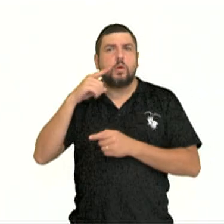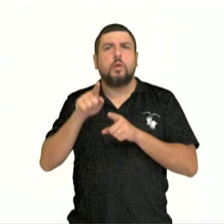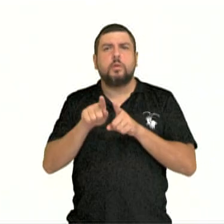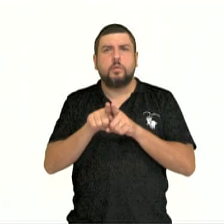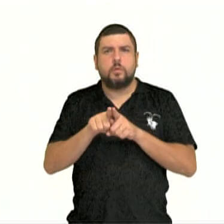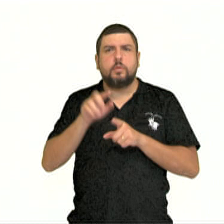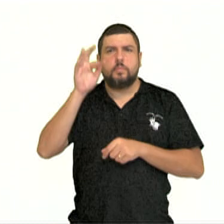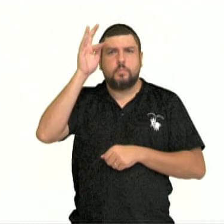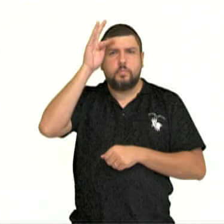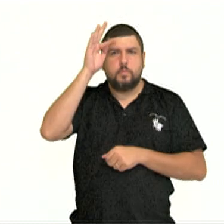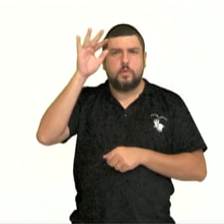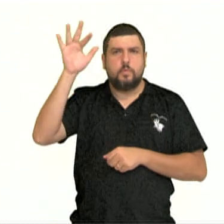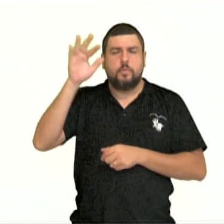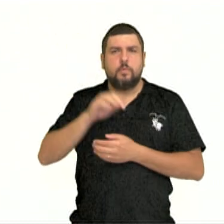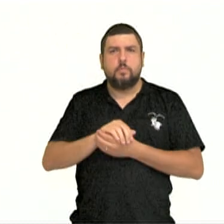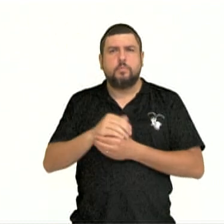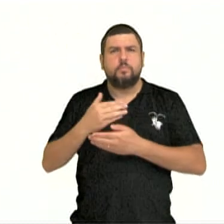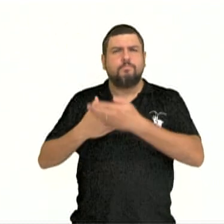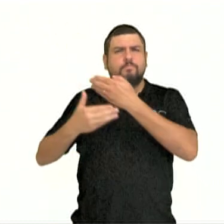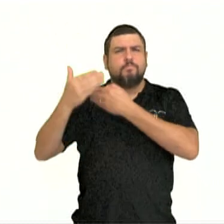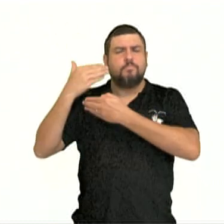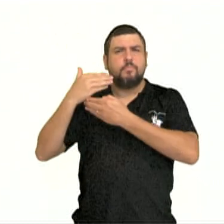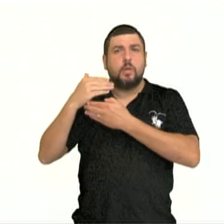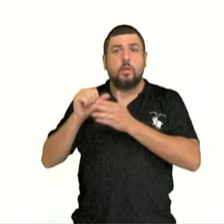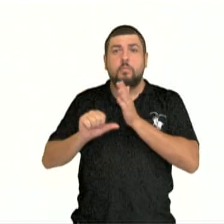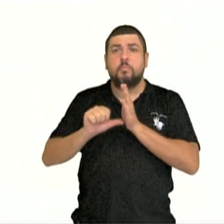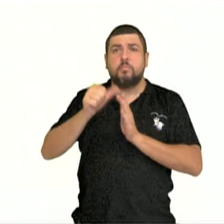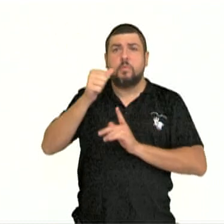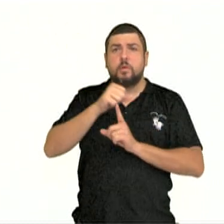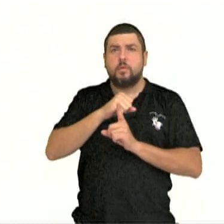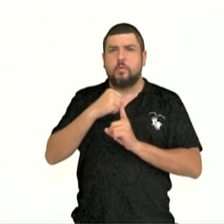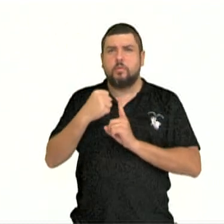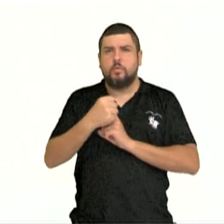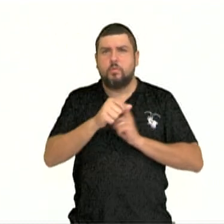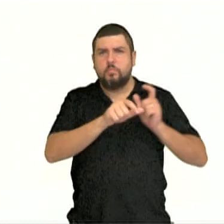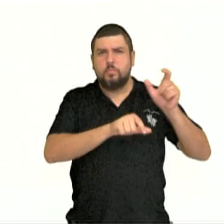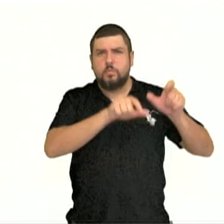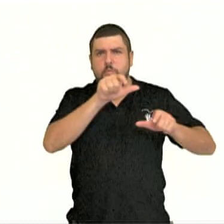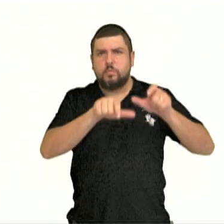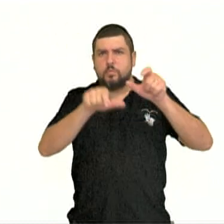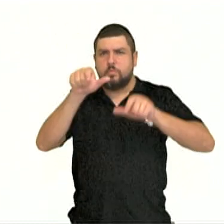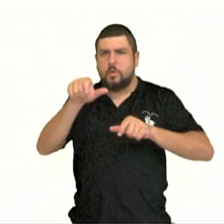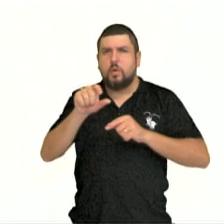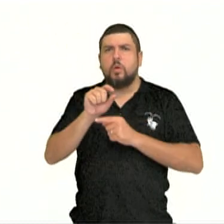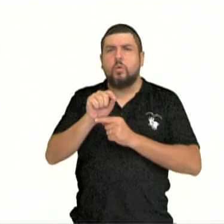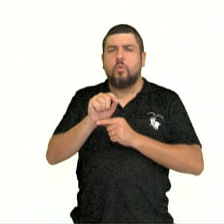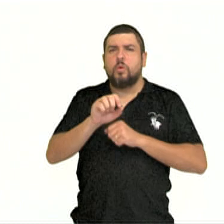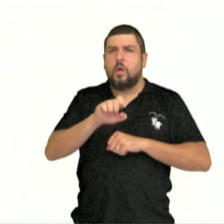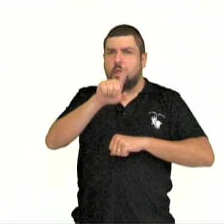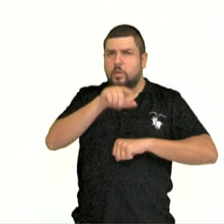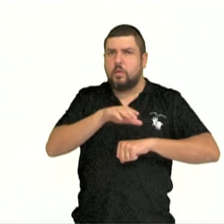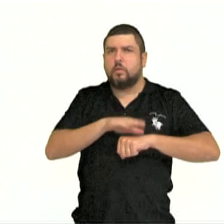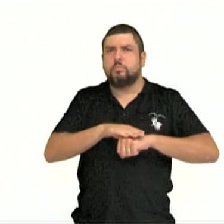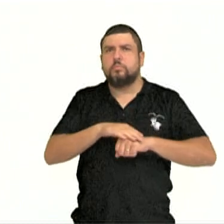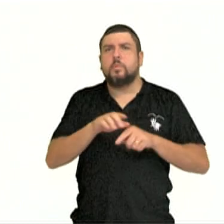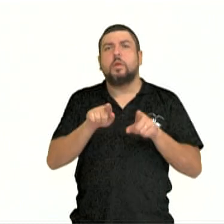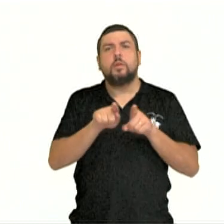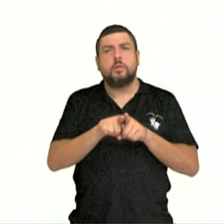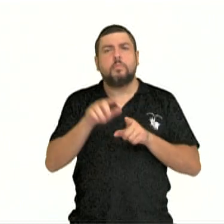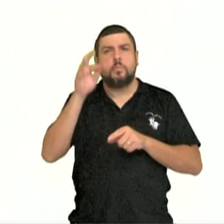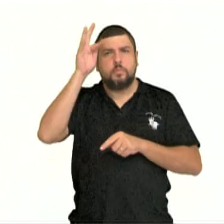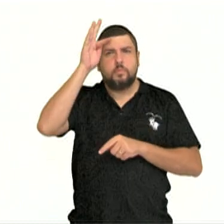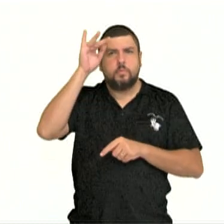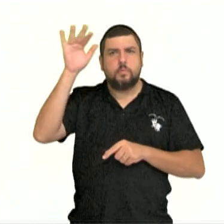os grandes primeiros sociólogos, partiam dessa formação filosófica. O objetivo era fazer da